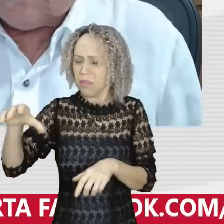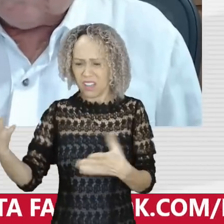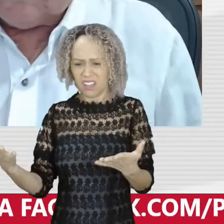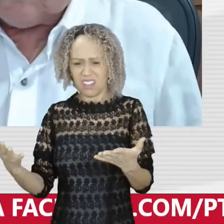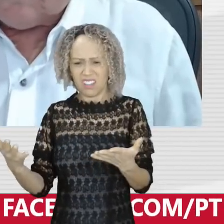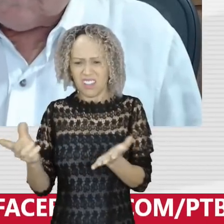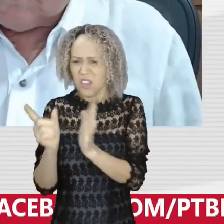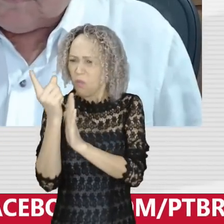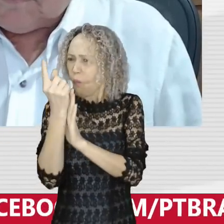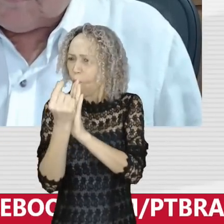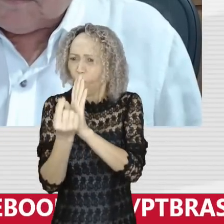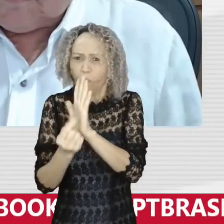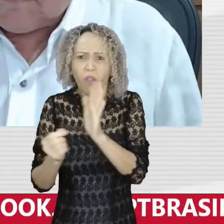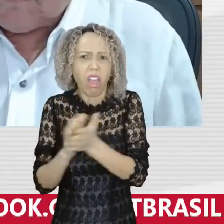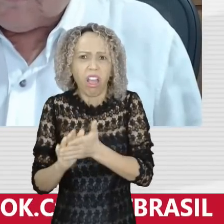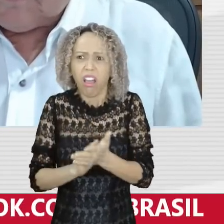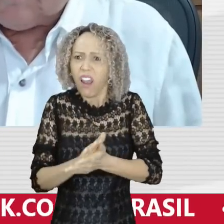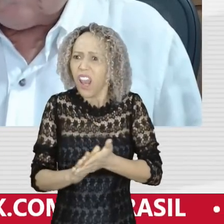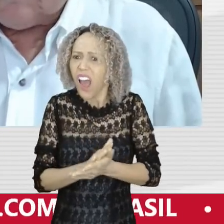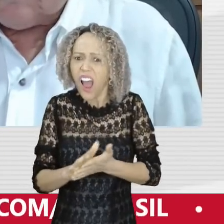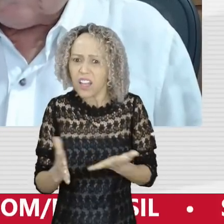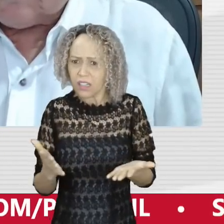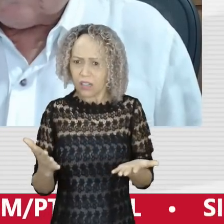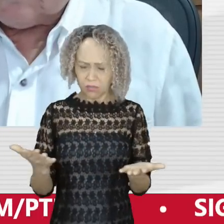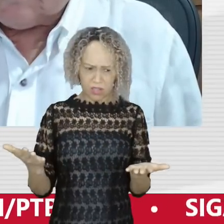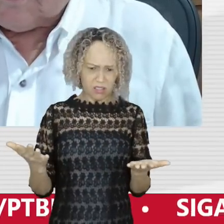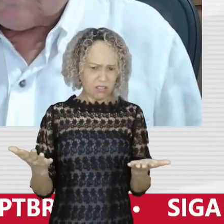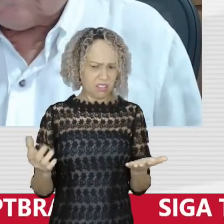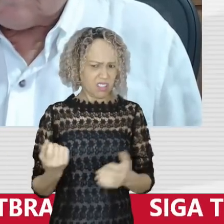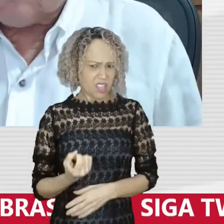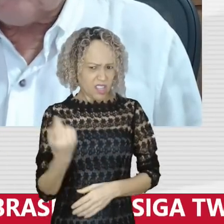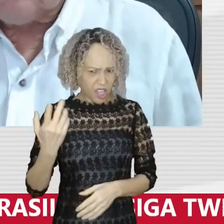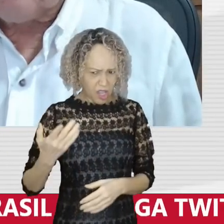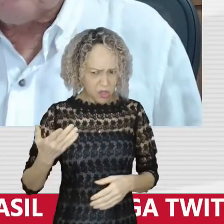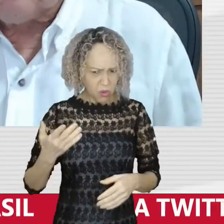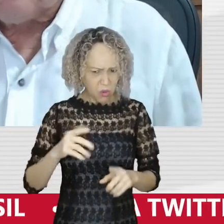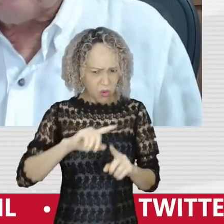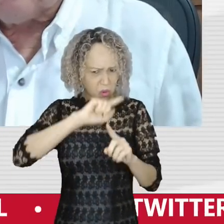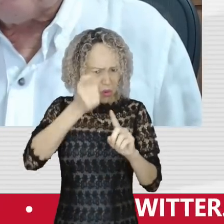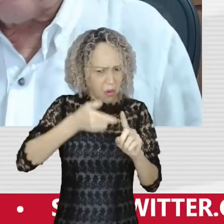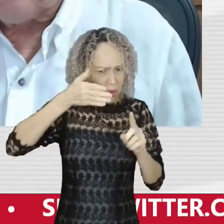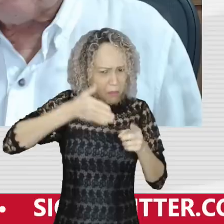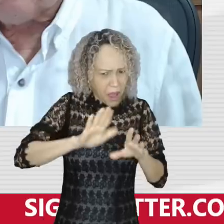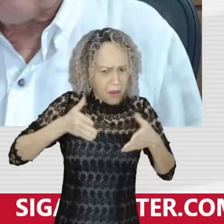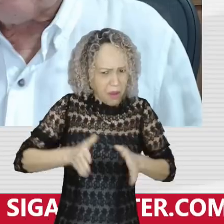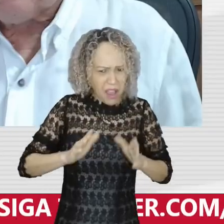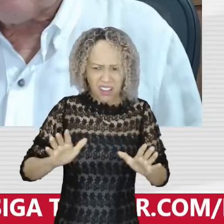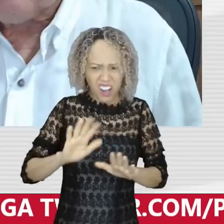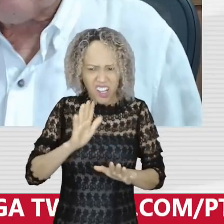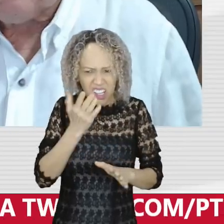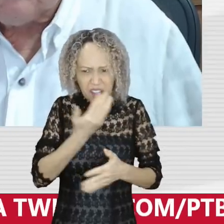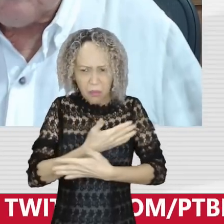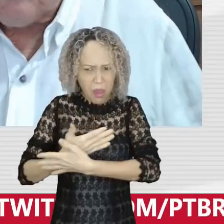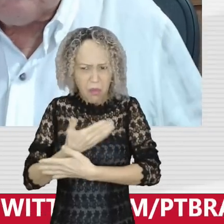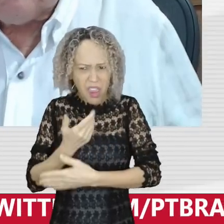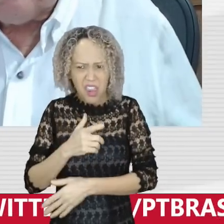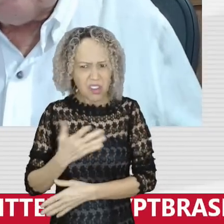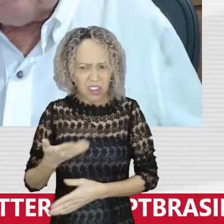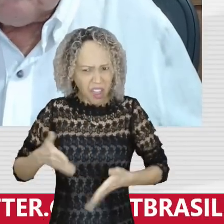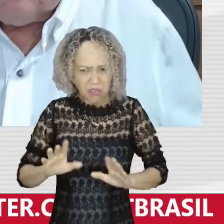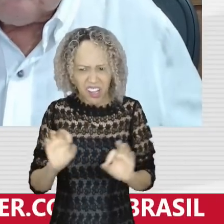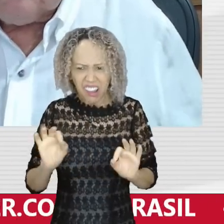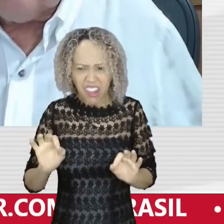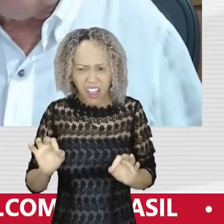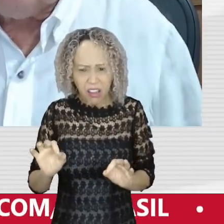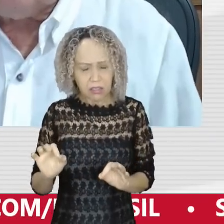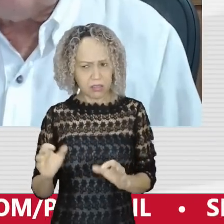é como se não nascessem mais crianças no Brasil, né? De repente ninguém mais está parindo, isso não é verdade. Quando você precisa da